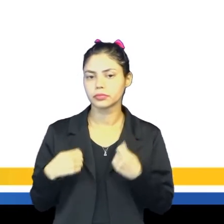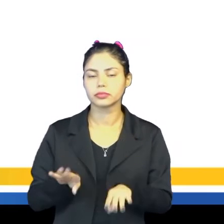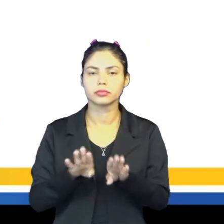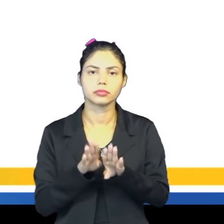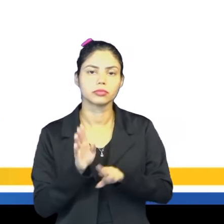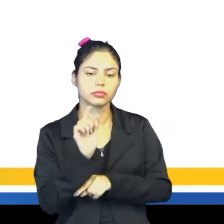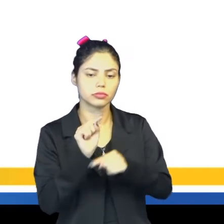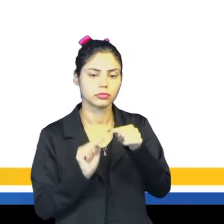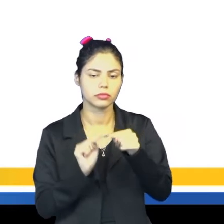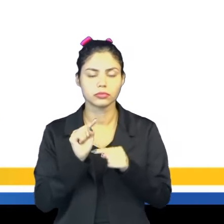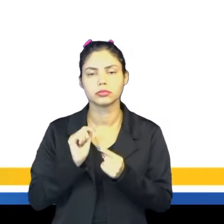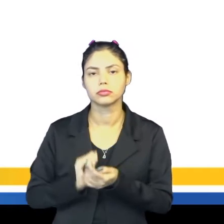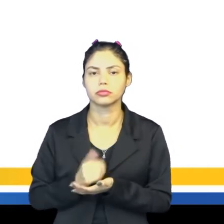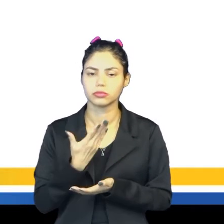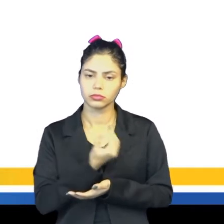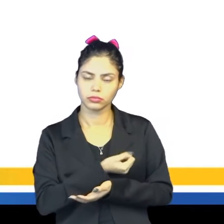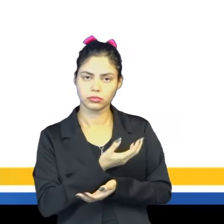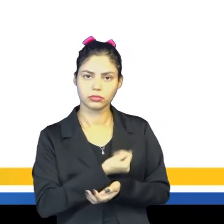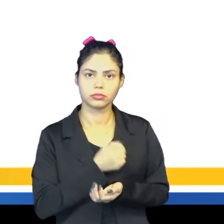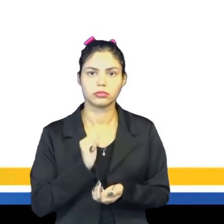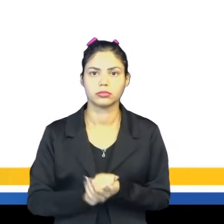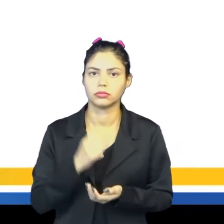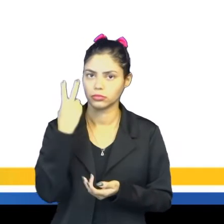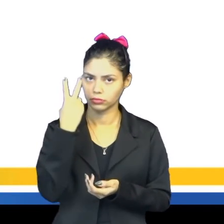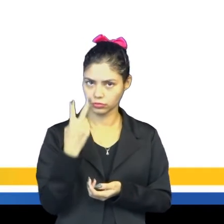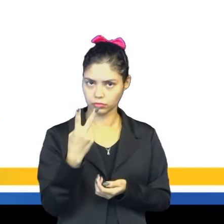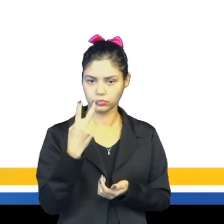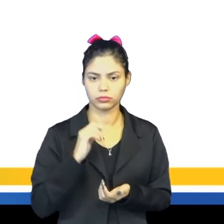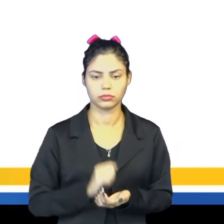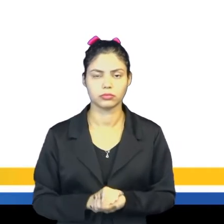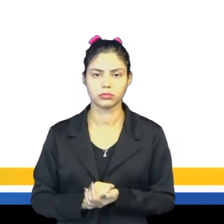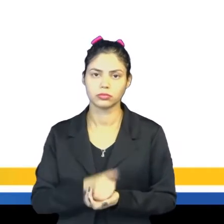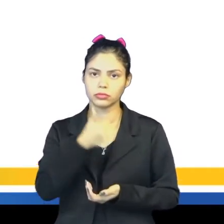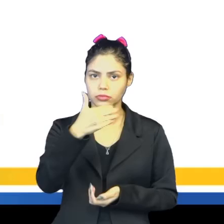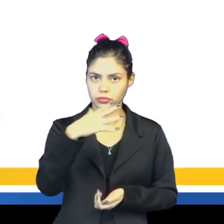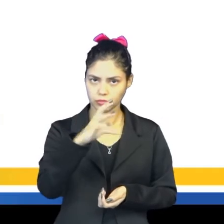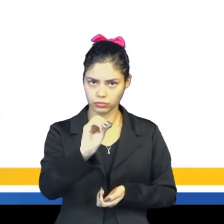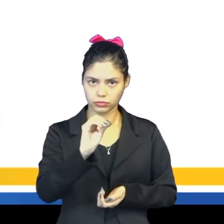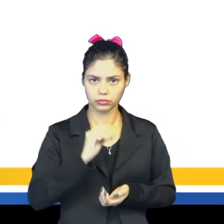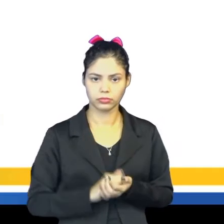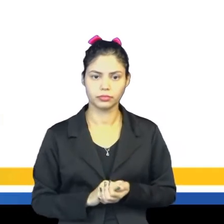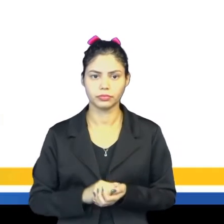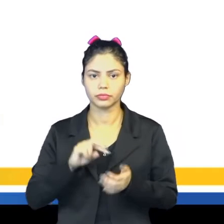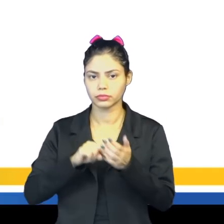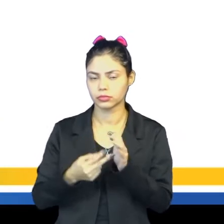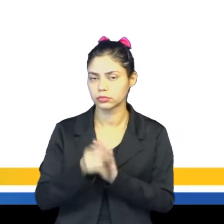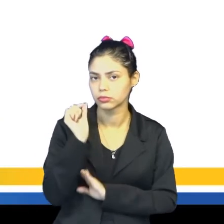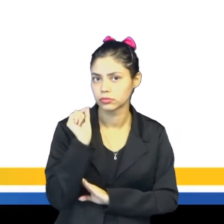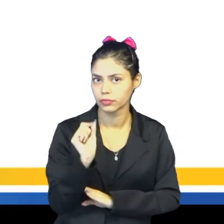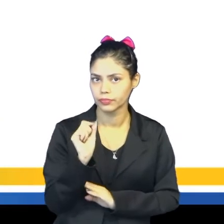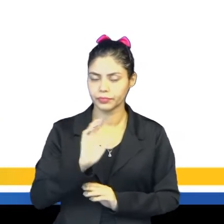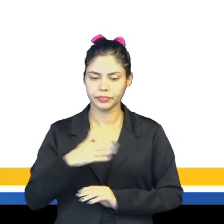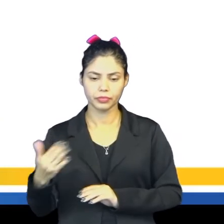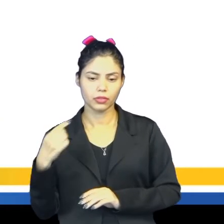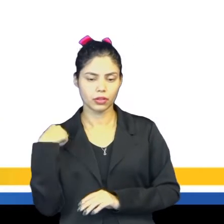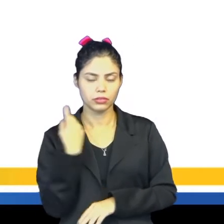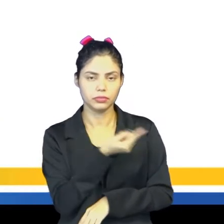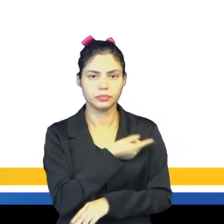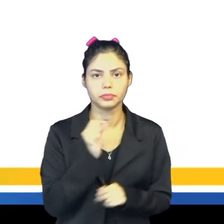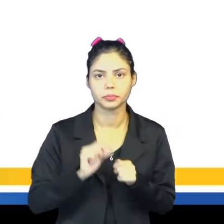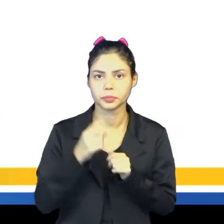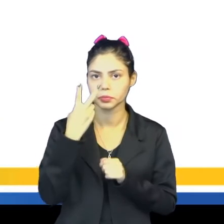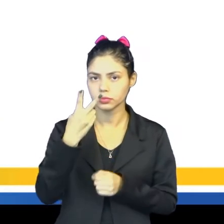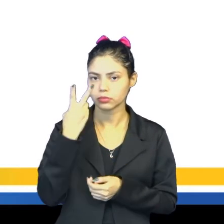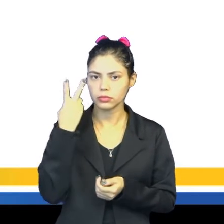também dividir o número 2 vezes por 10. Isto é, quando fala 2 vezes